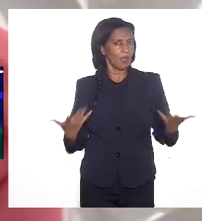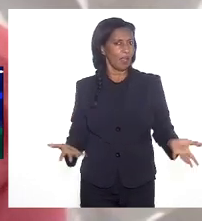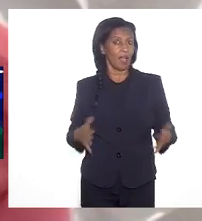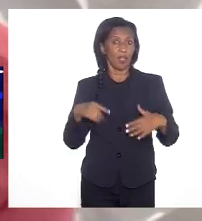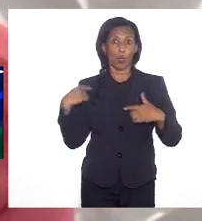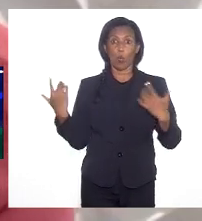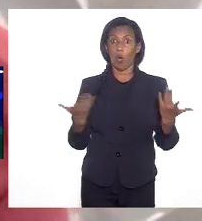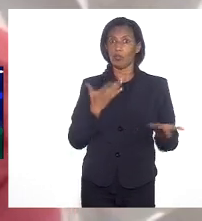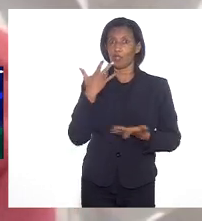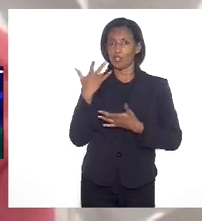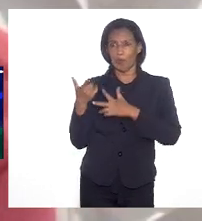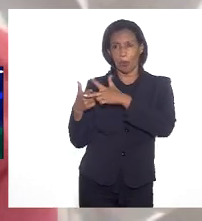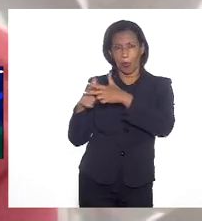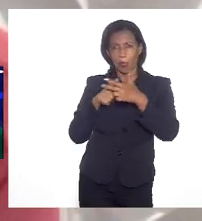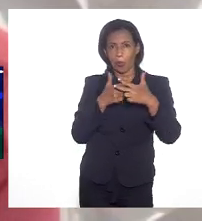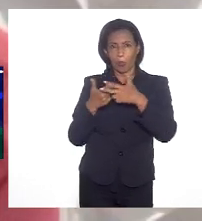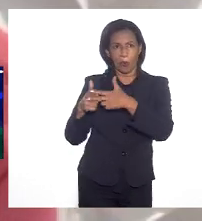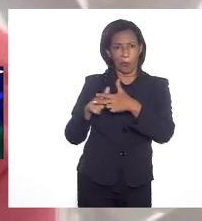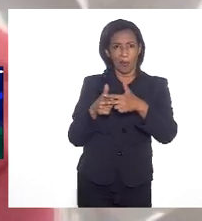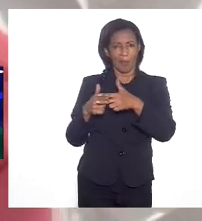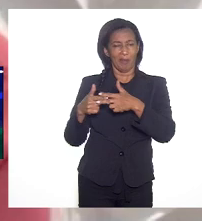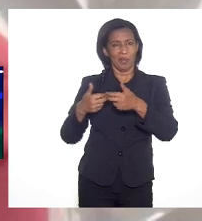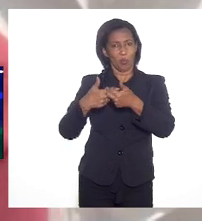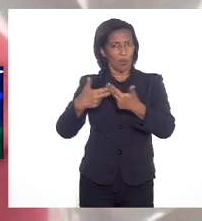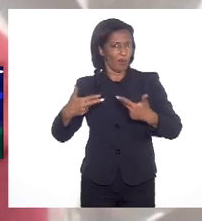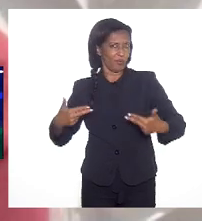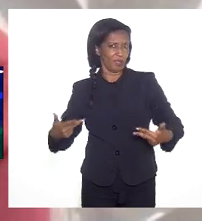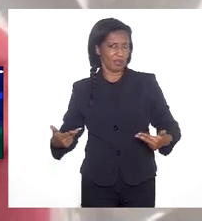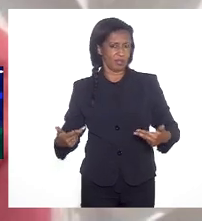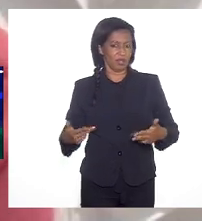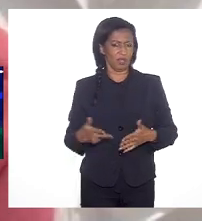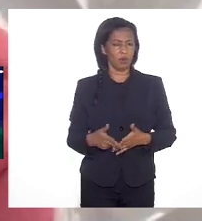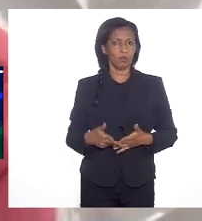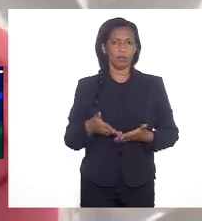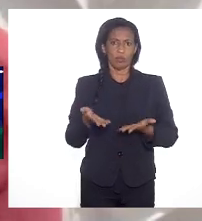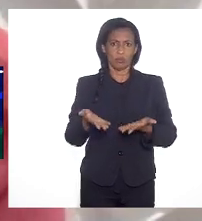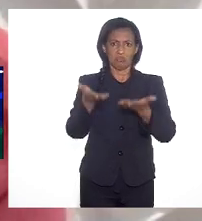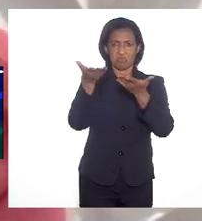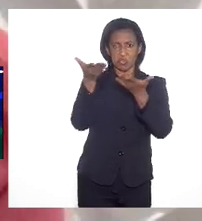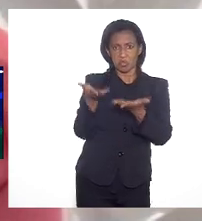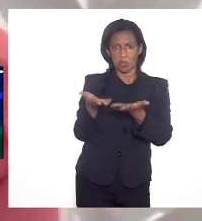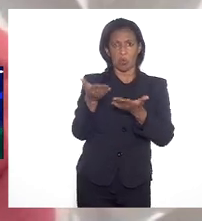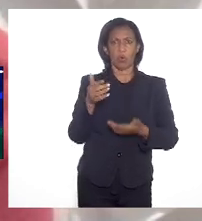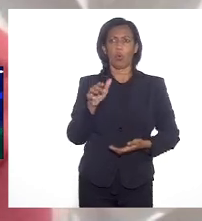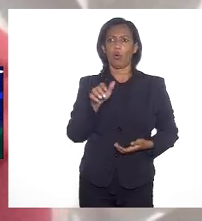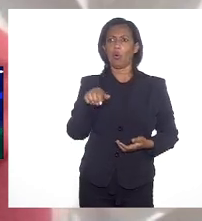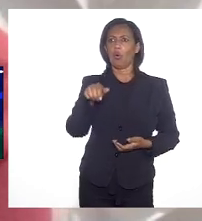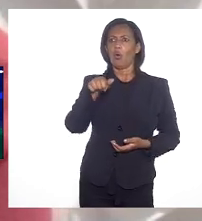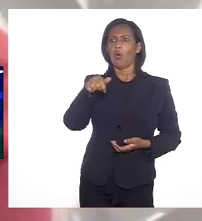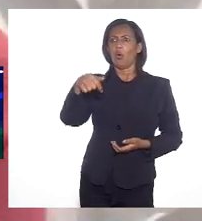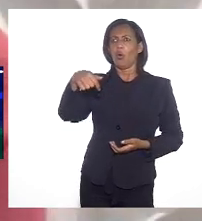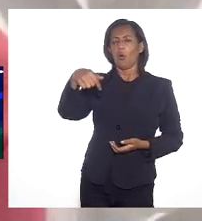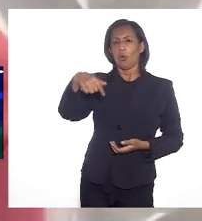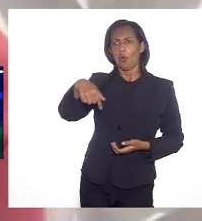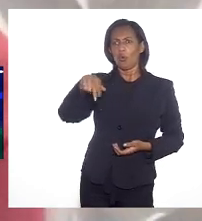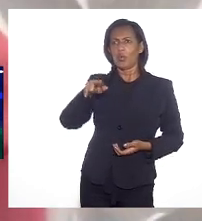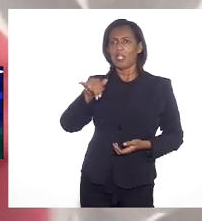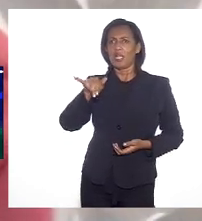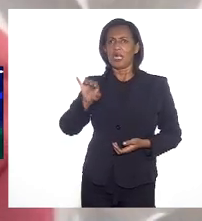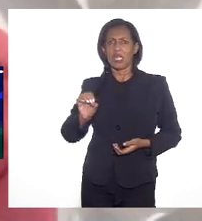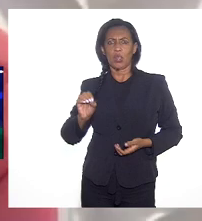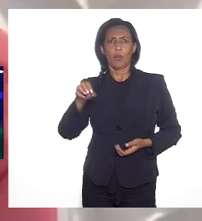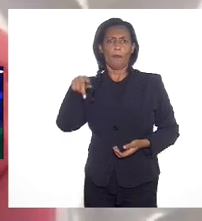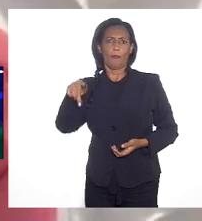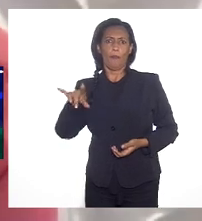falamos em aperfeiçoamento, em qualificação, o senhor, deputado Alexandre Kinnoploch, eu e tantos outros,